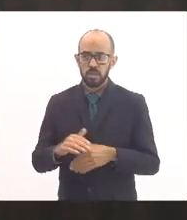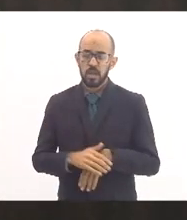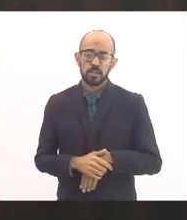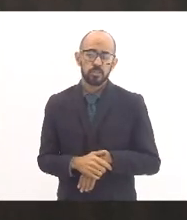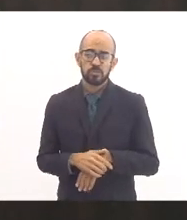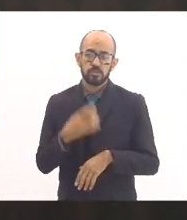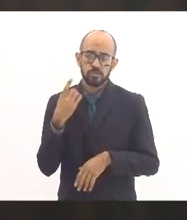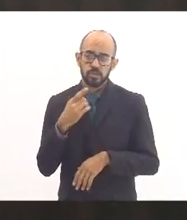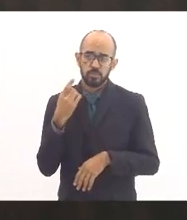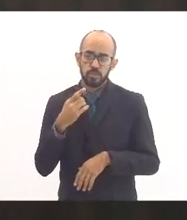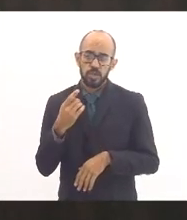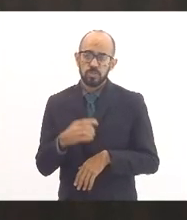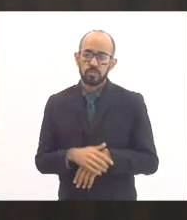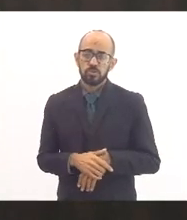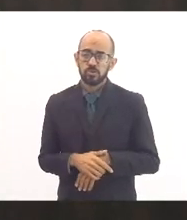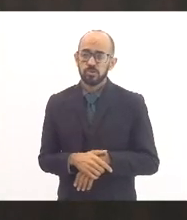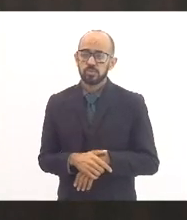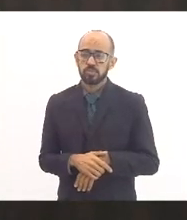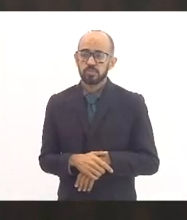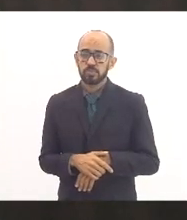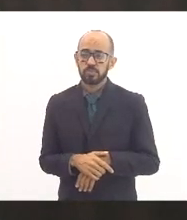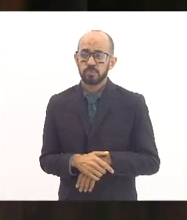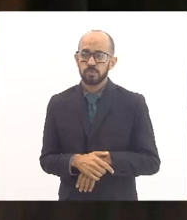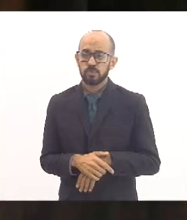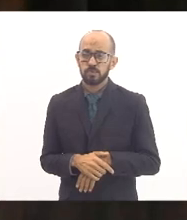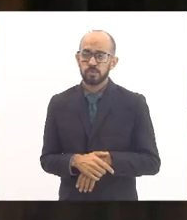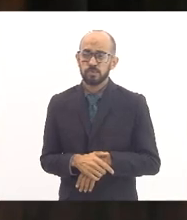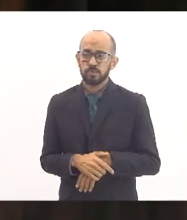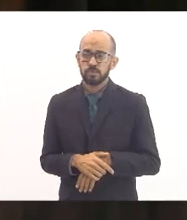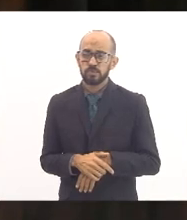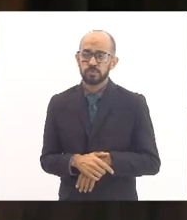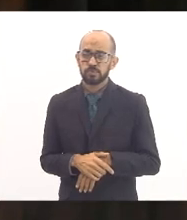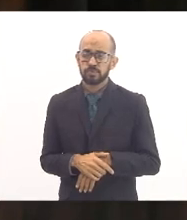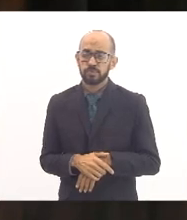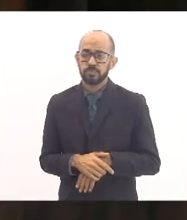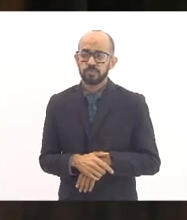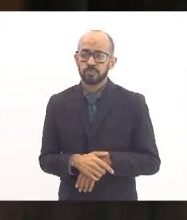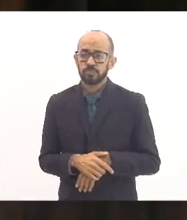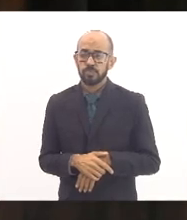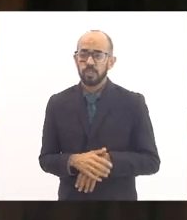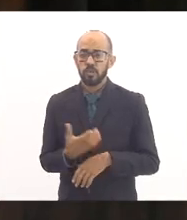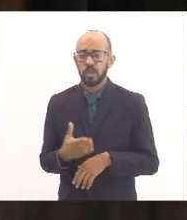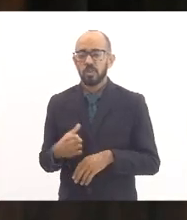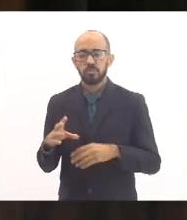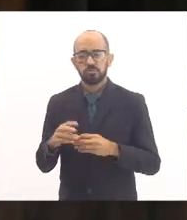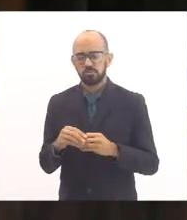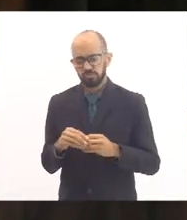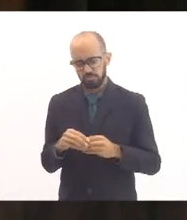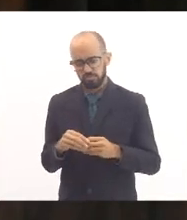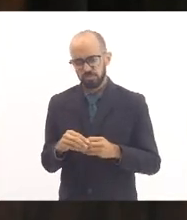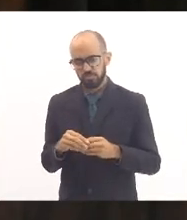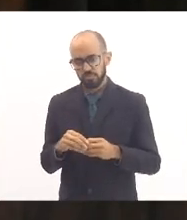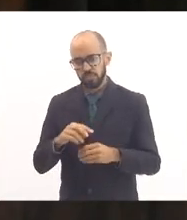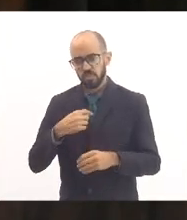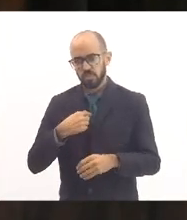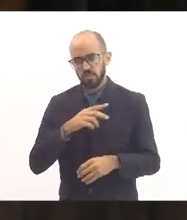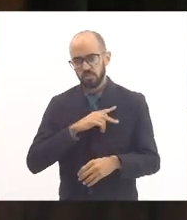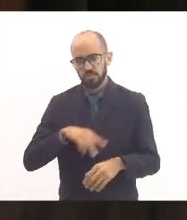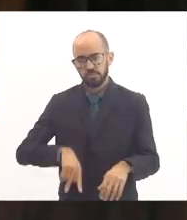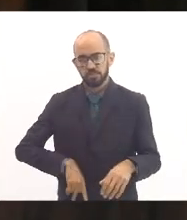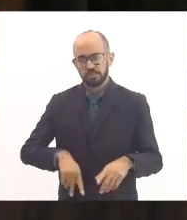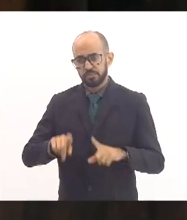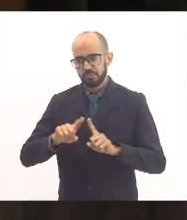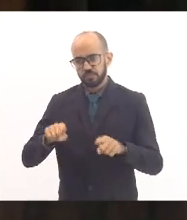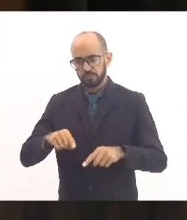deputados eu esse pequenos comentários e como presidente da Comissão de